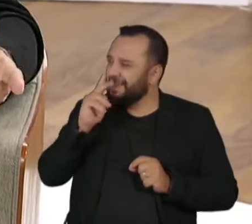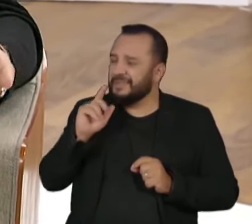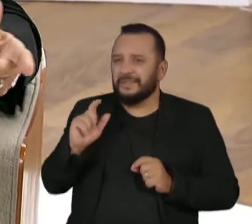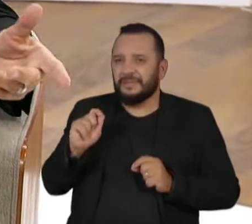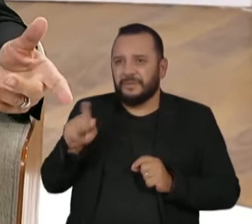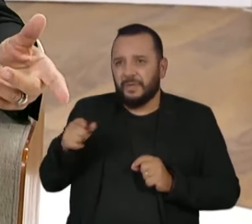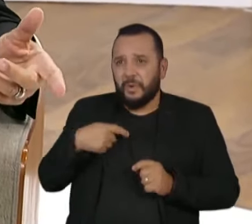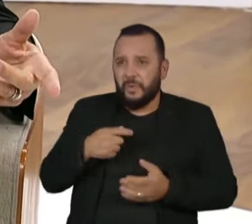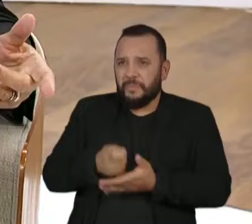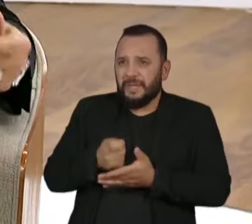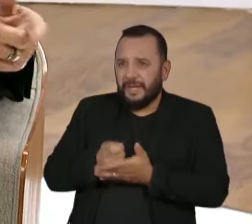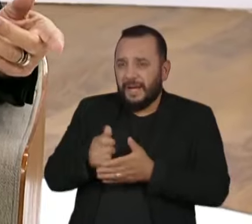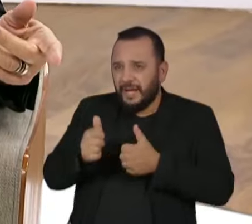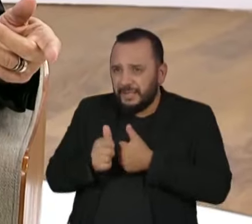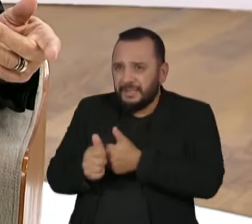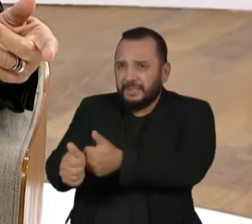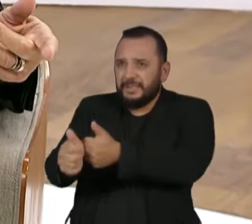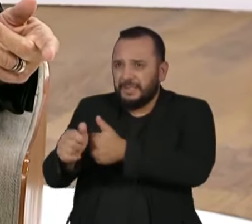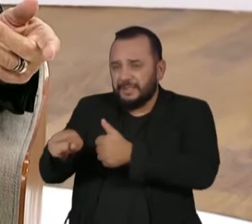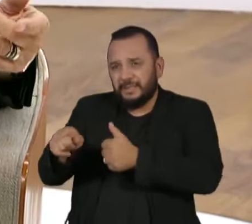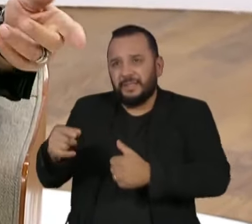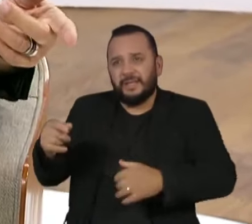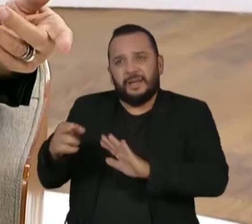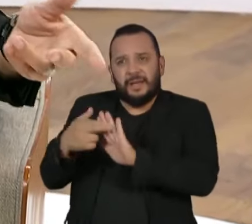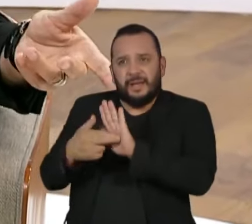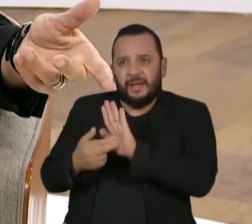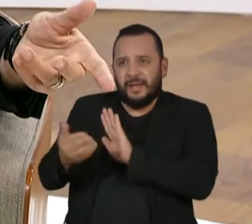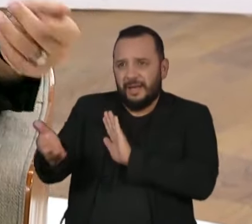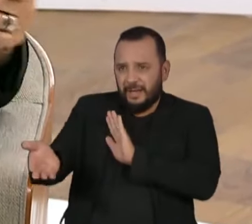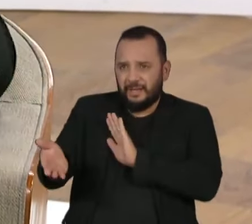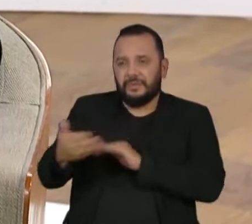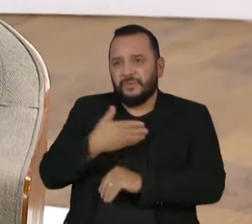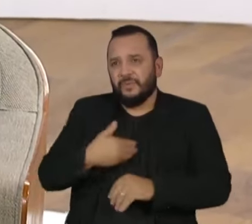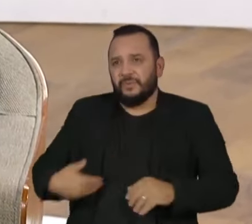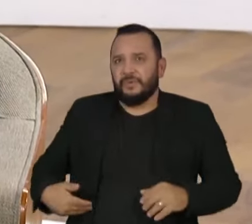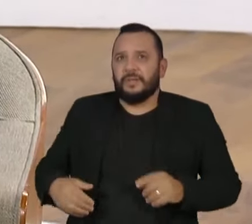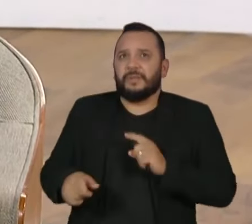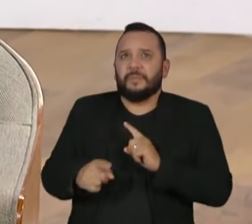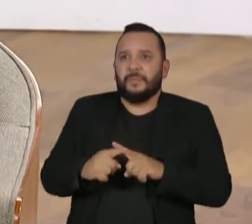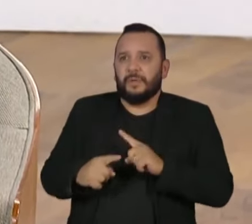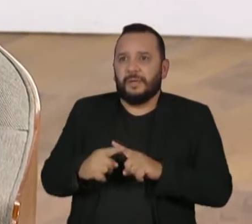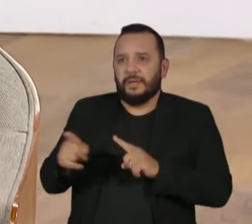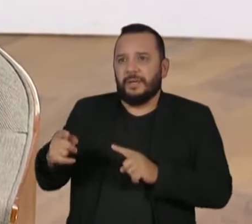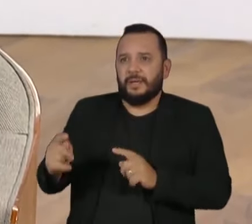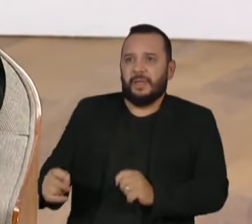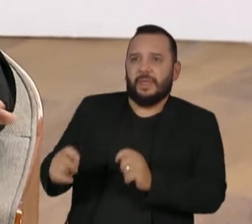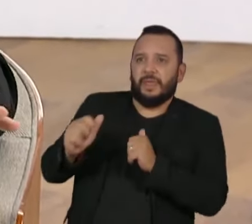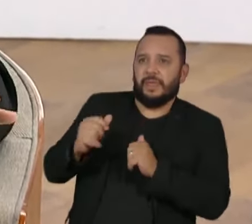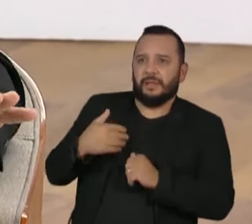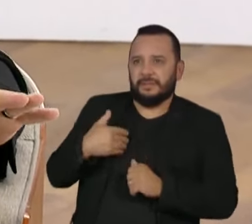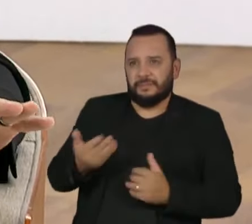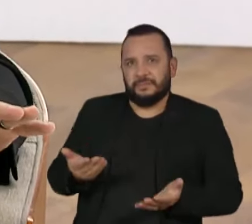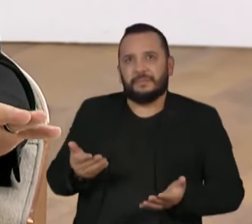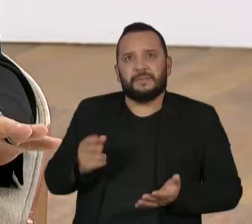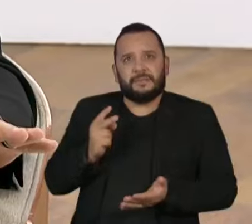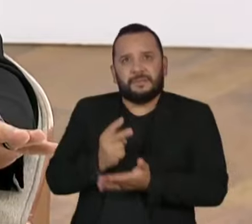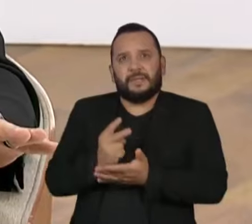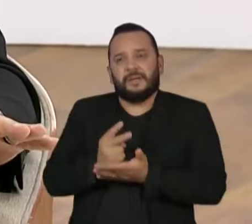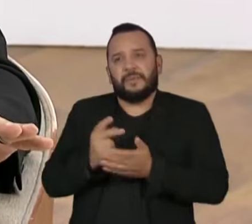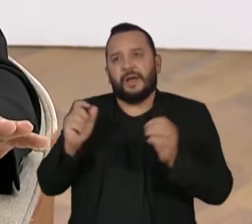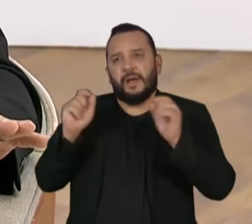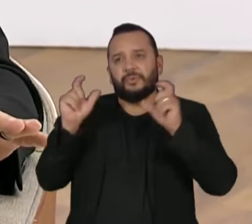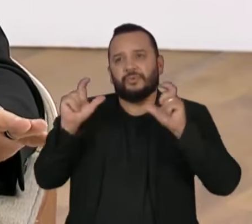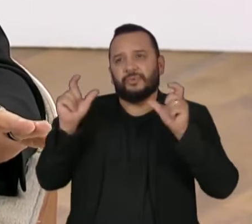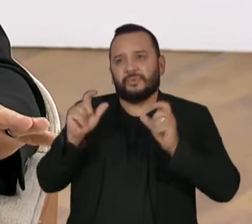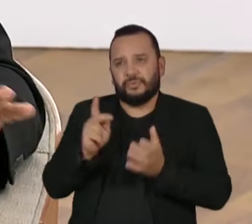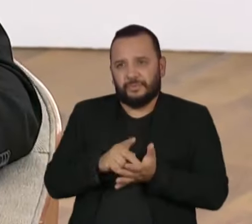repente, é obrigado a seguir a política de um determinado governo porque ele está te dando uma verba. Então, isso foi uma coisa que sempre assustou